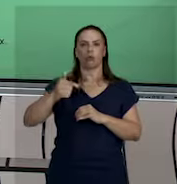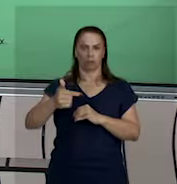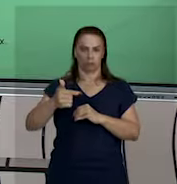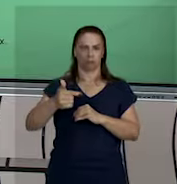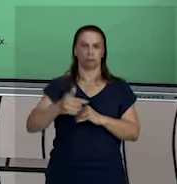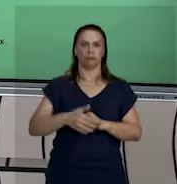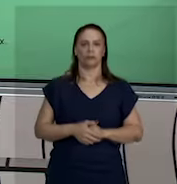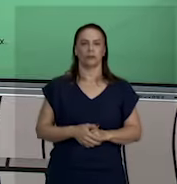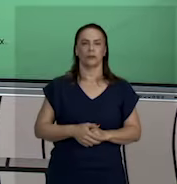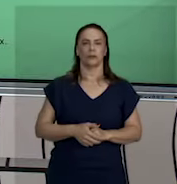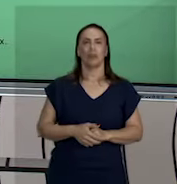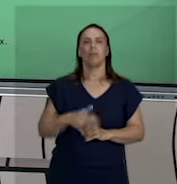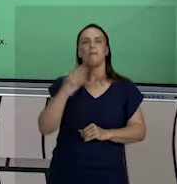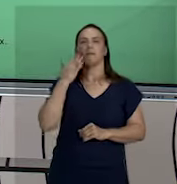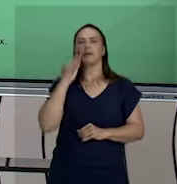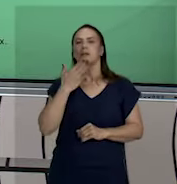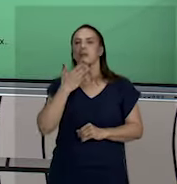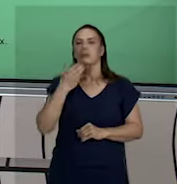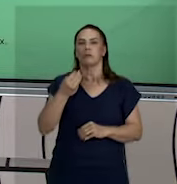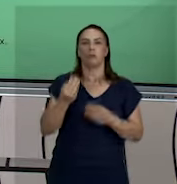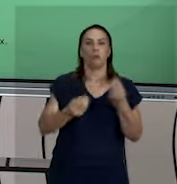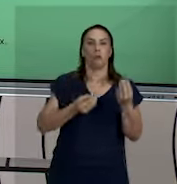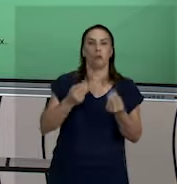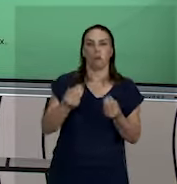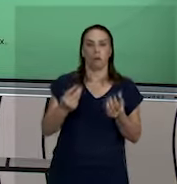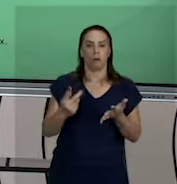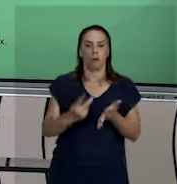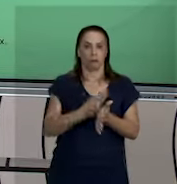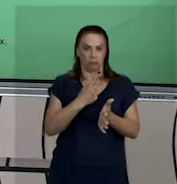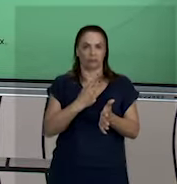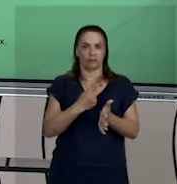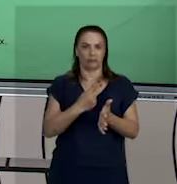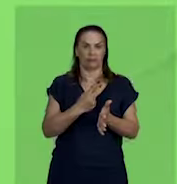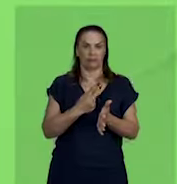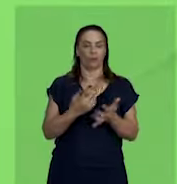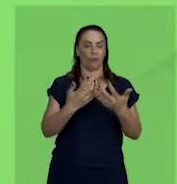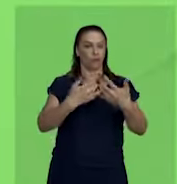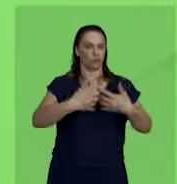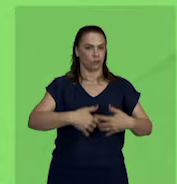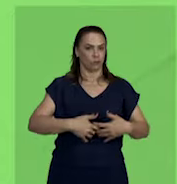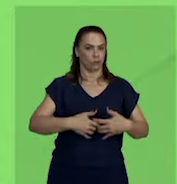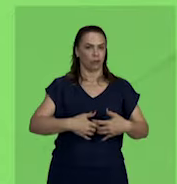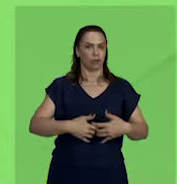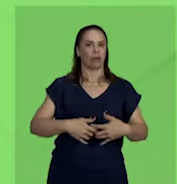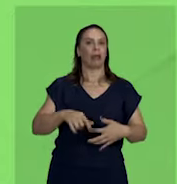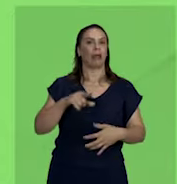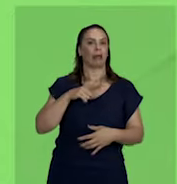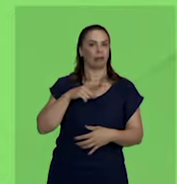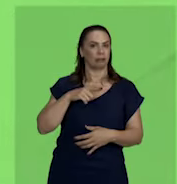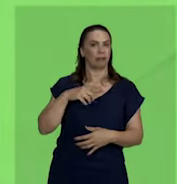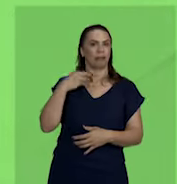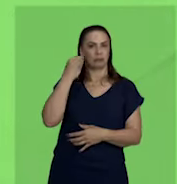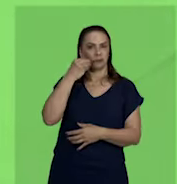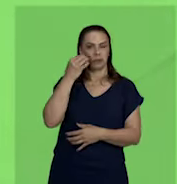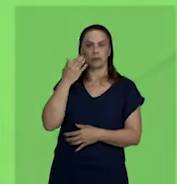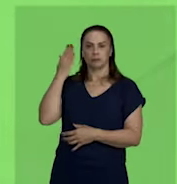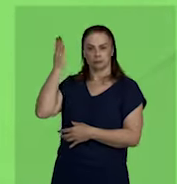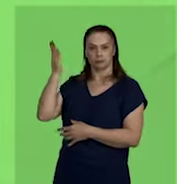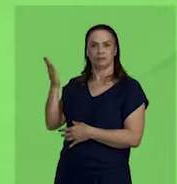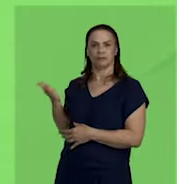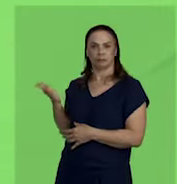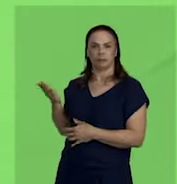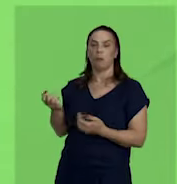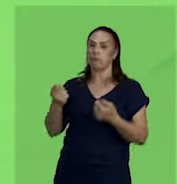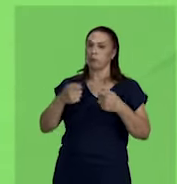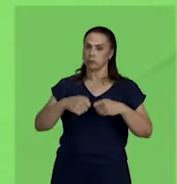poder entender como que funciona o processo respiratório, eu deixei aqui um experimento para vocês que vocês podem fazer em casa.